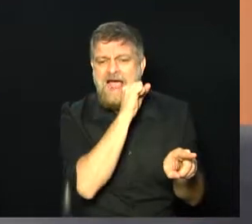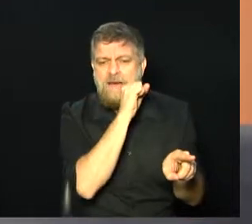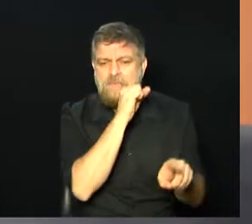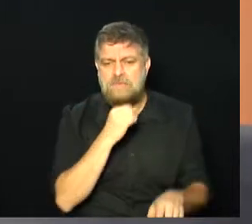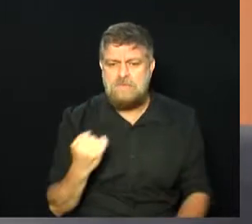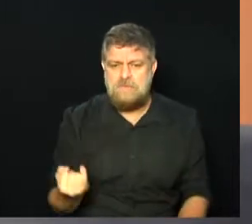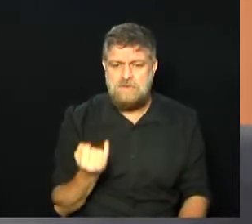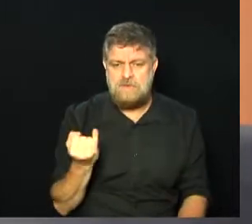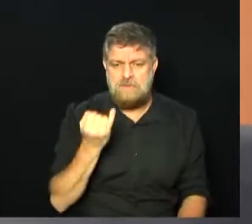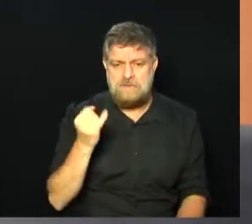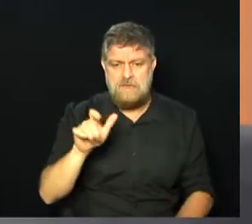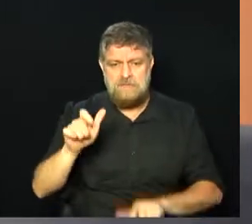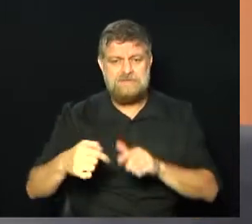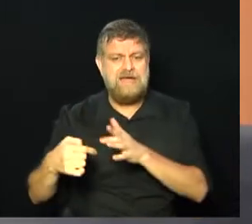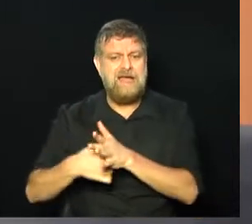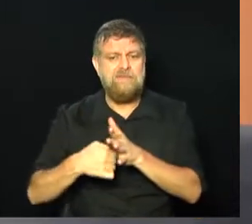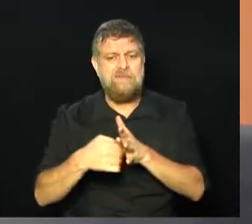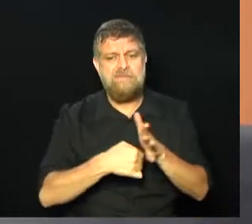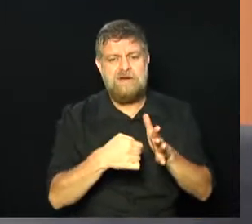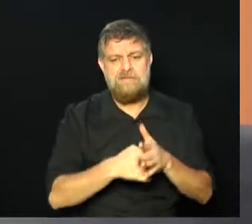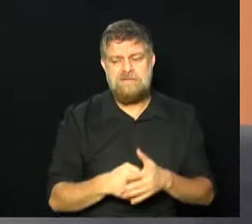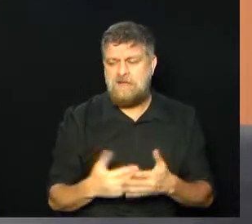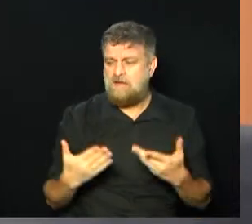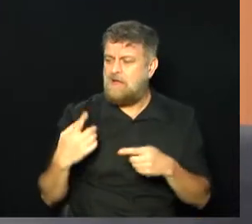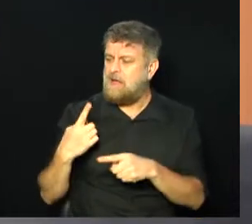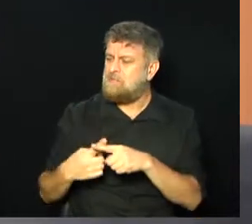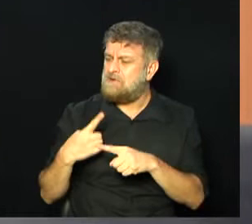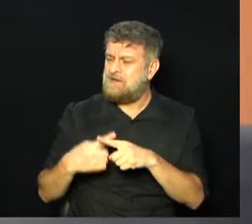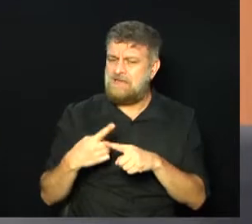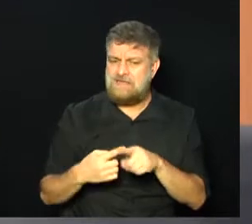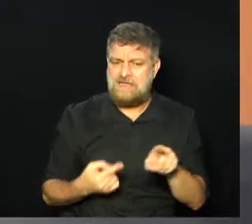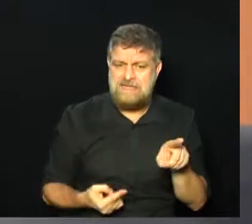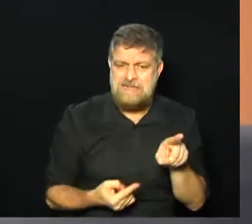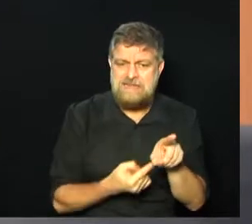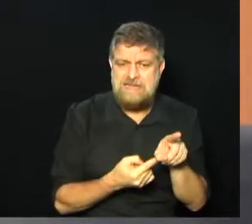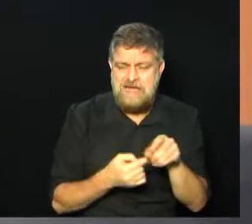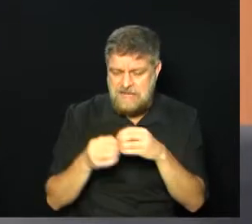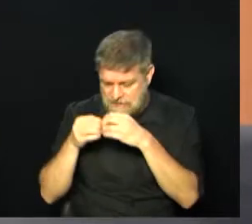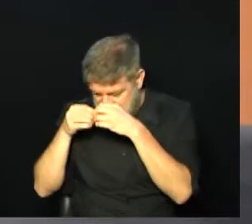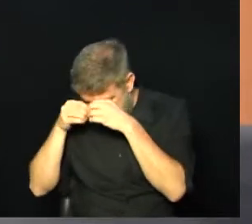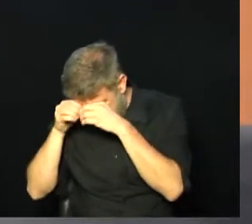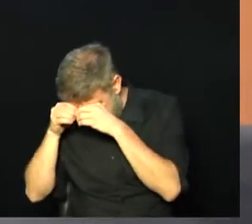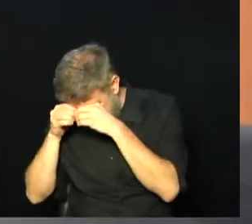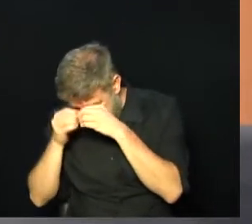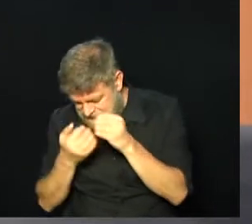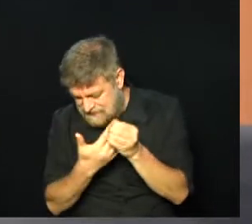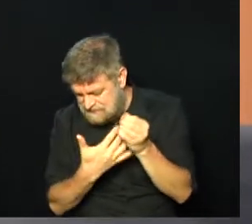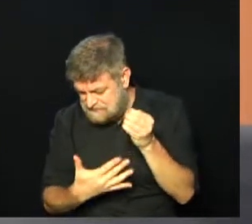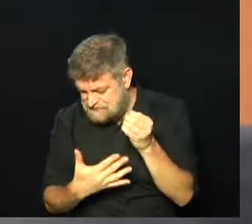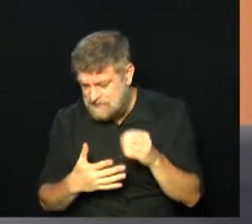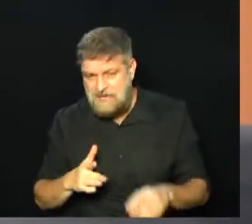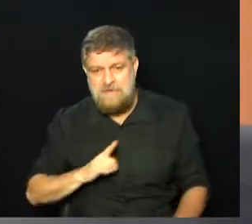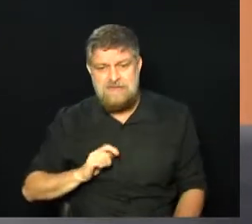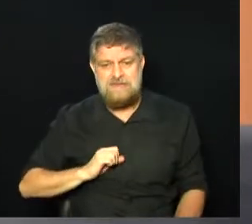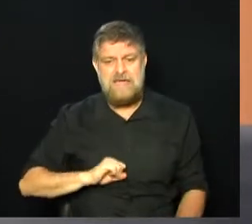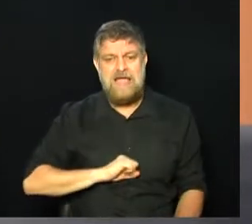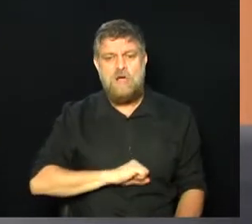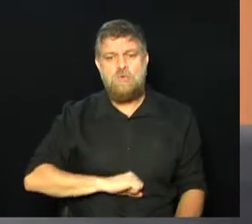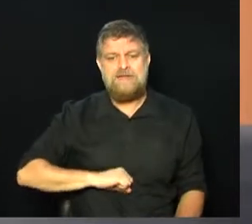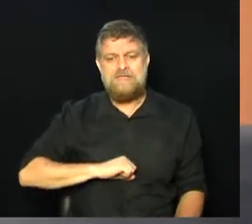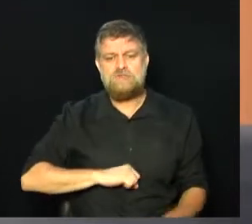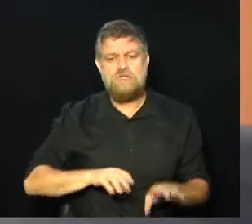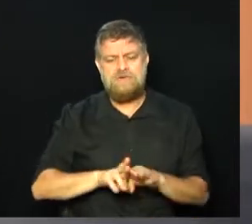Muita gente pergunta, mas por que se faz o toque? Você tem um exame de sangue, você tem ultrassom, você tem